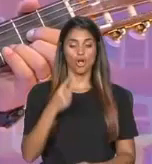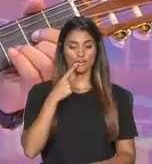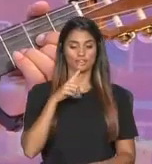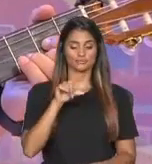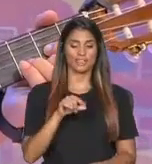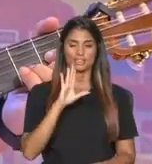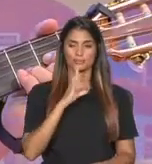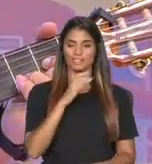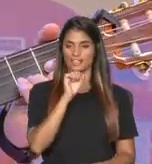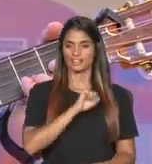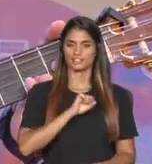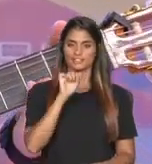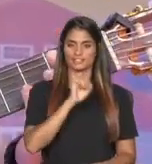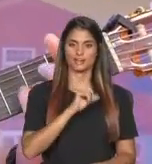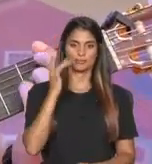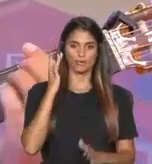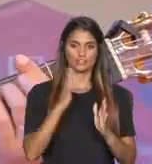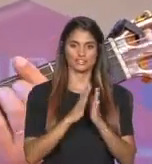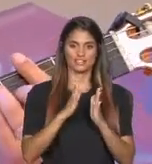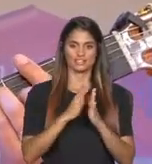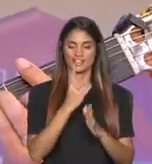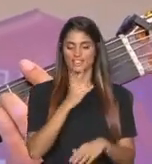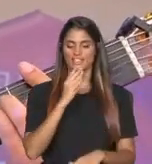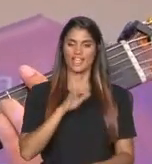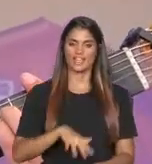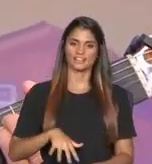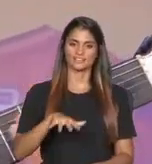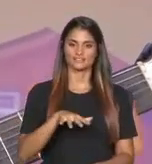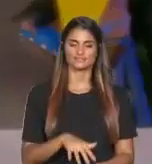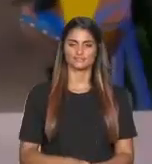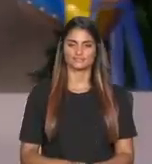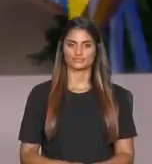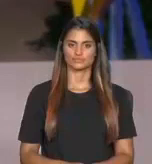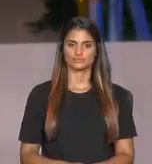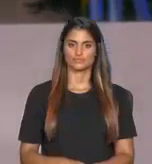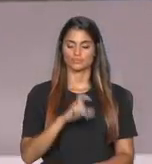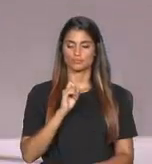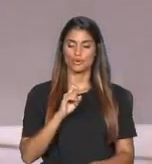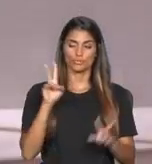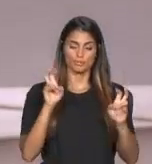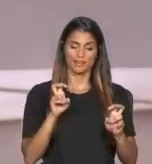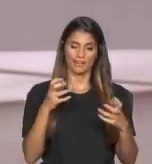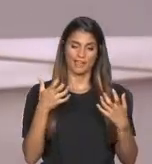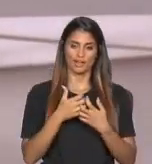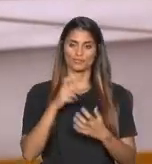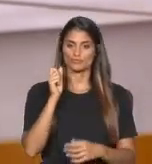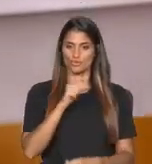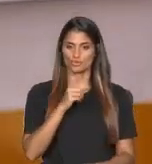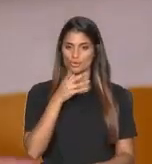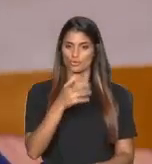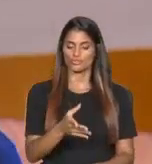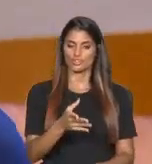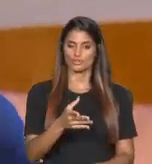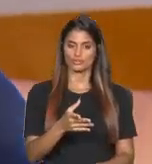cantar para o santo de cada terra. Seja o tema de guerra, digo isto e